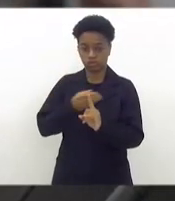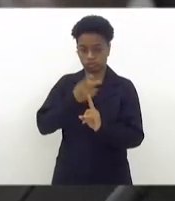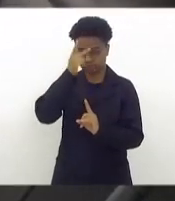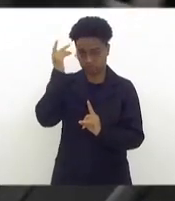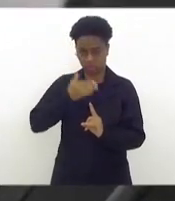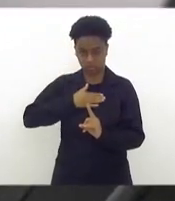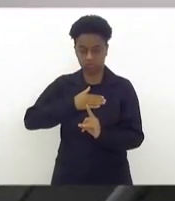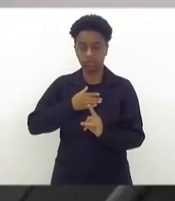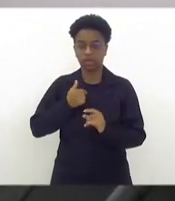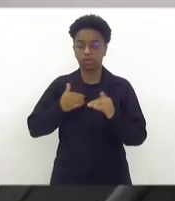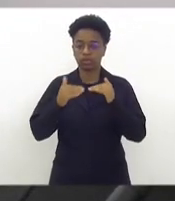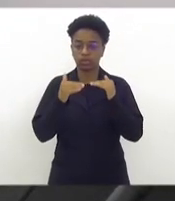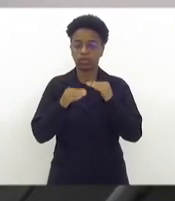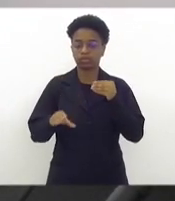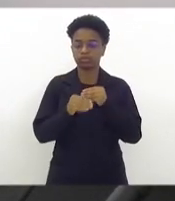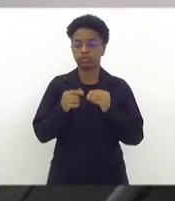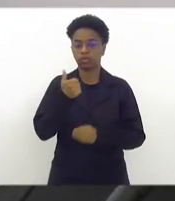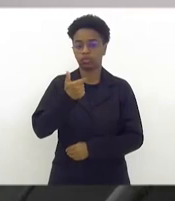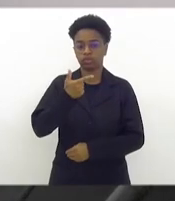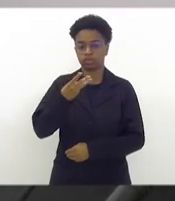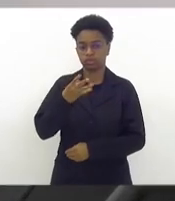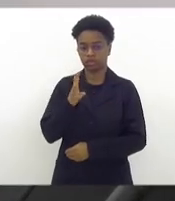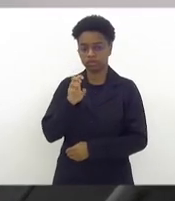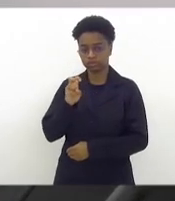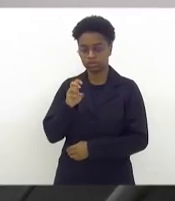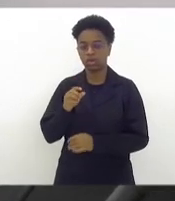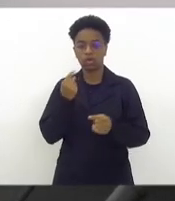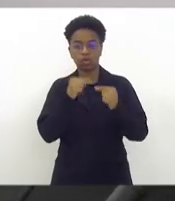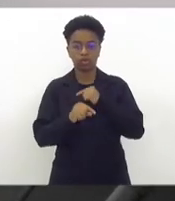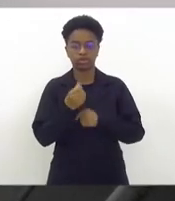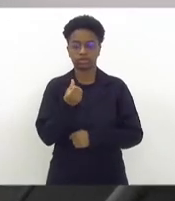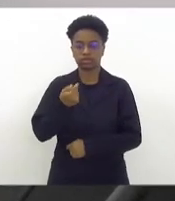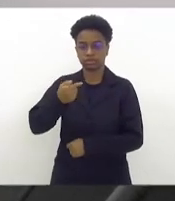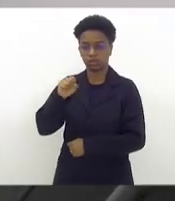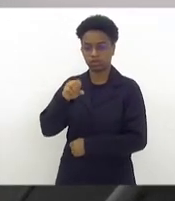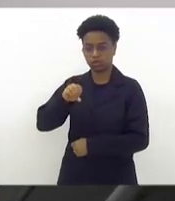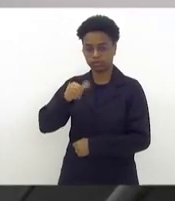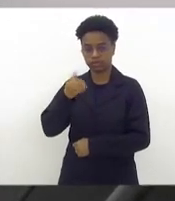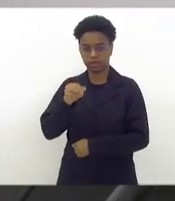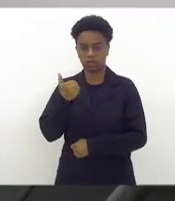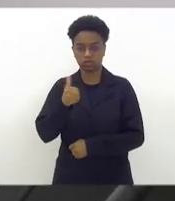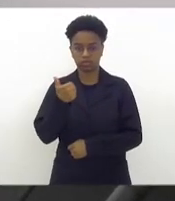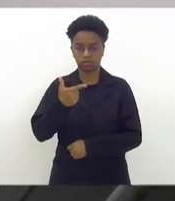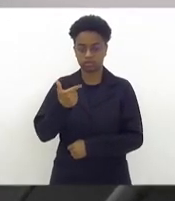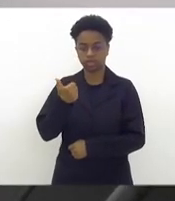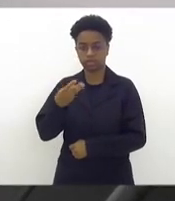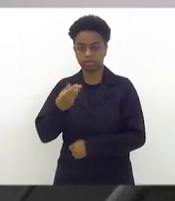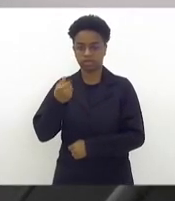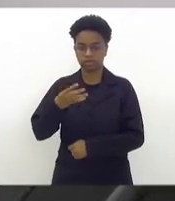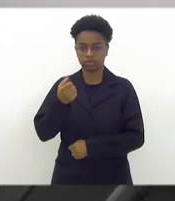favorável às emendas 1, 2, 3, 4 e 5, contrário às emendas 6, 7, 8, 9, 10, 11, 12, 13, 14, 15,